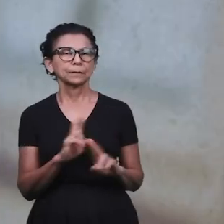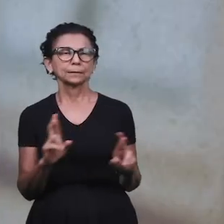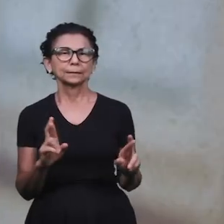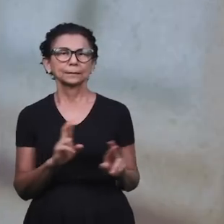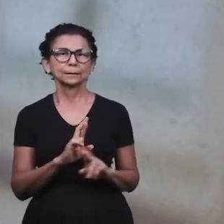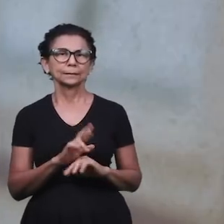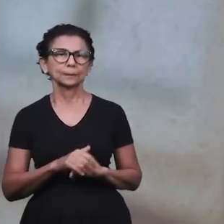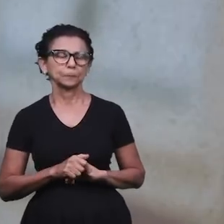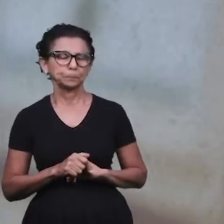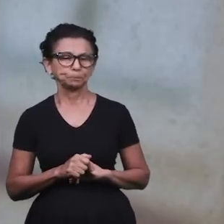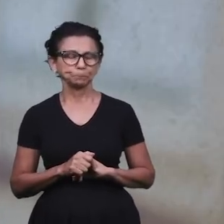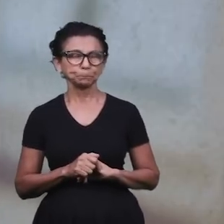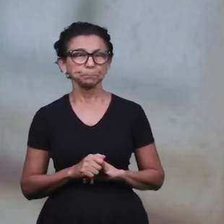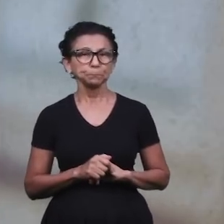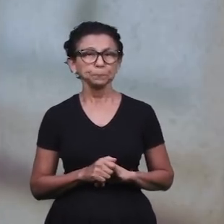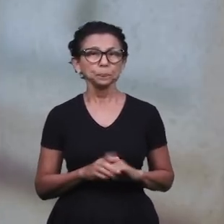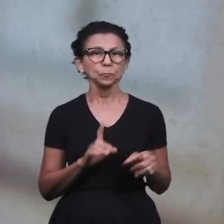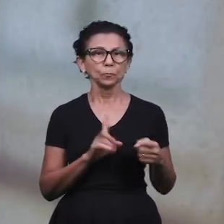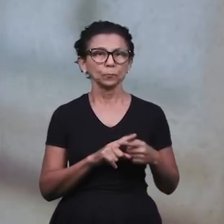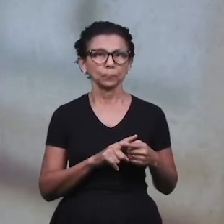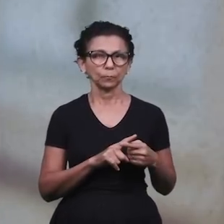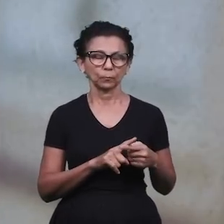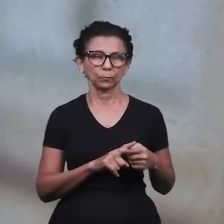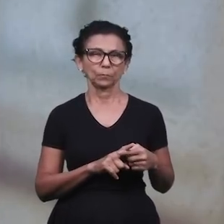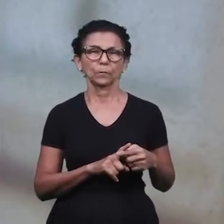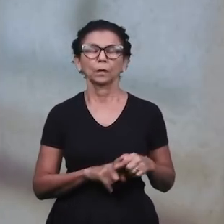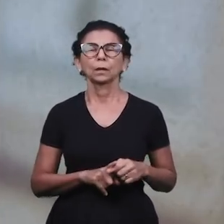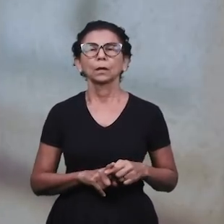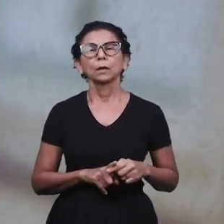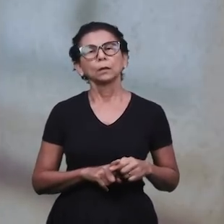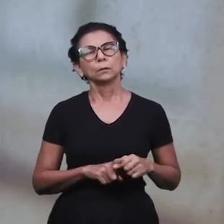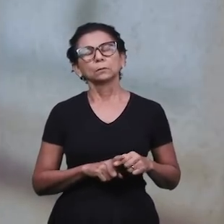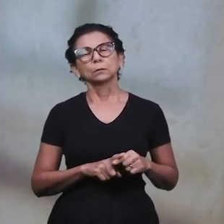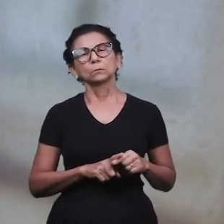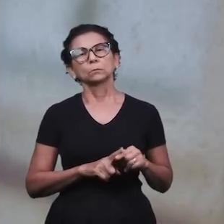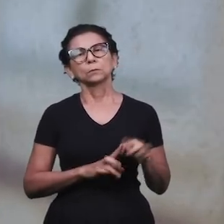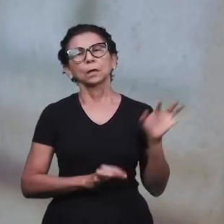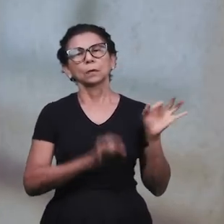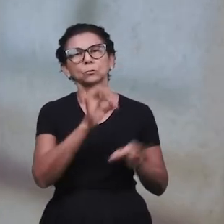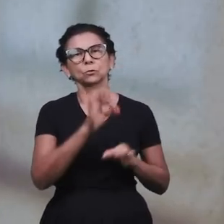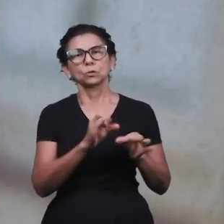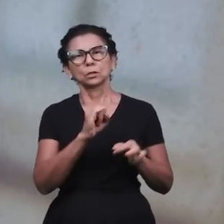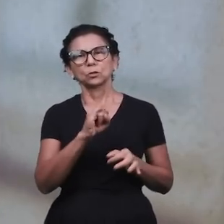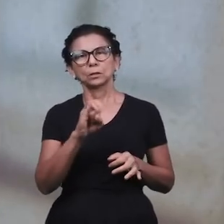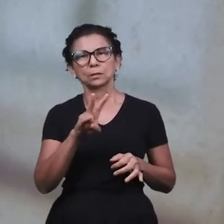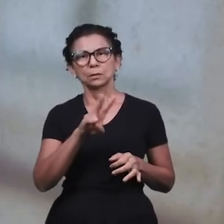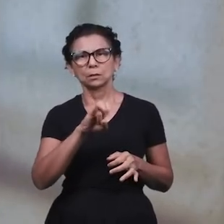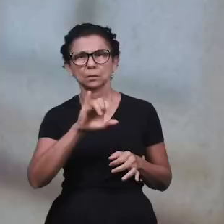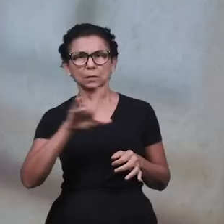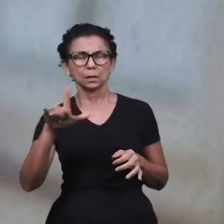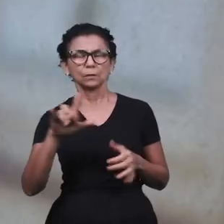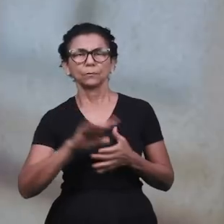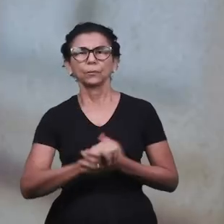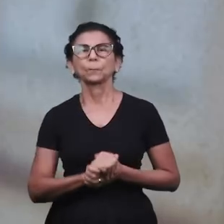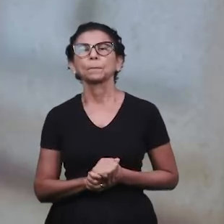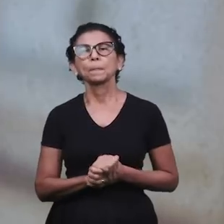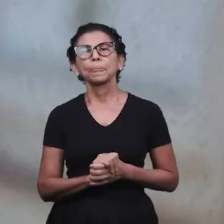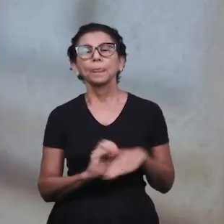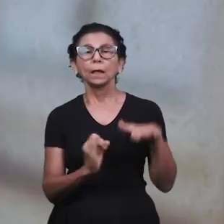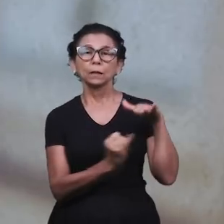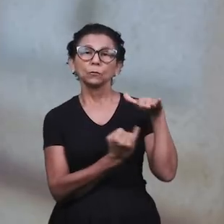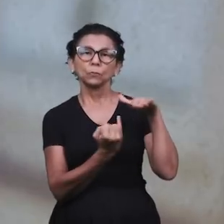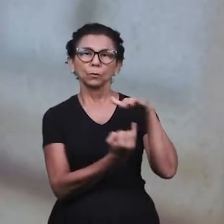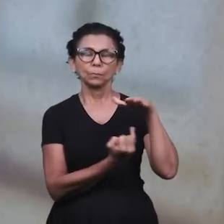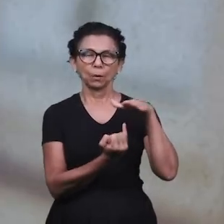juizado especial civil ele é muito mais informal. Então inclusive, você pode procurar